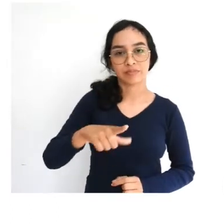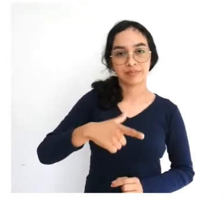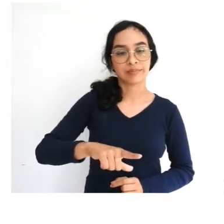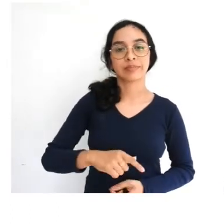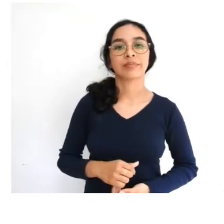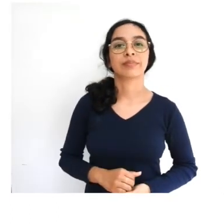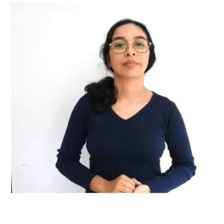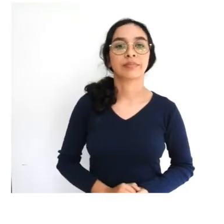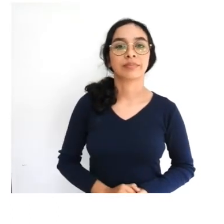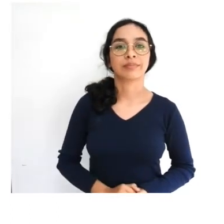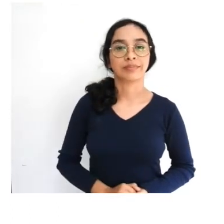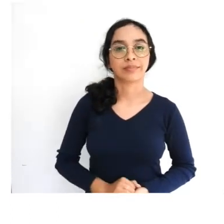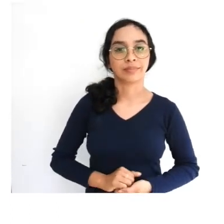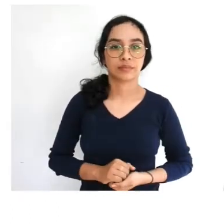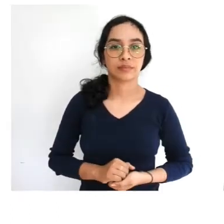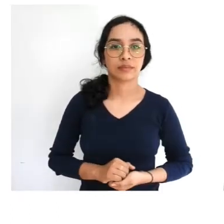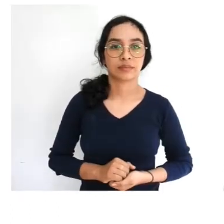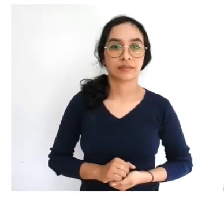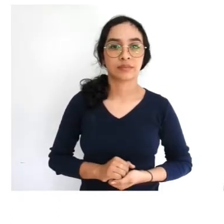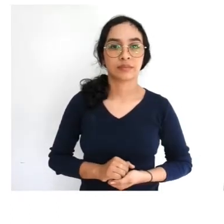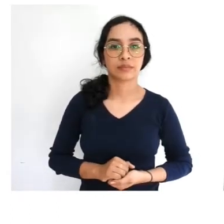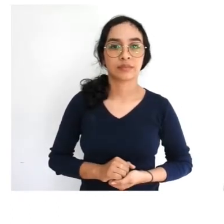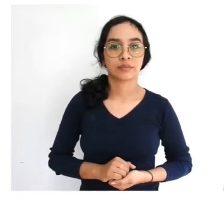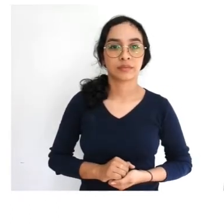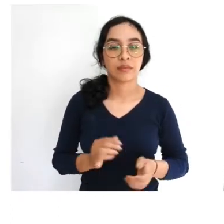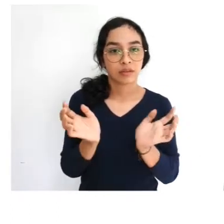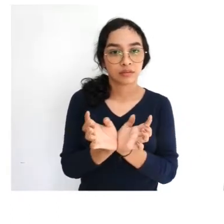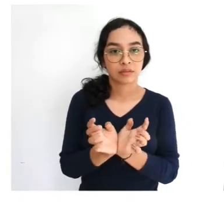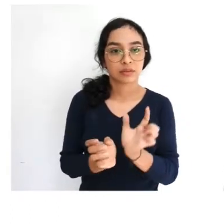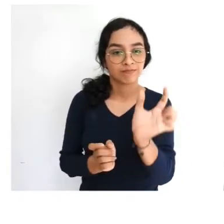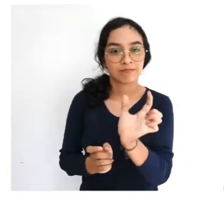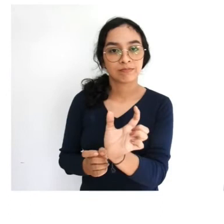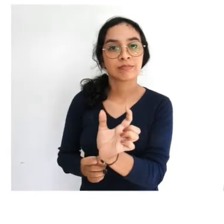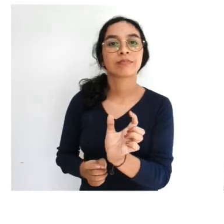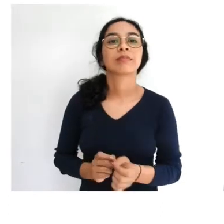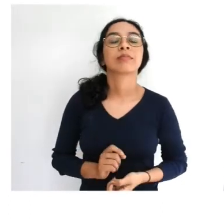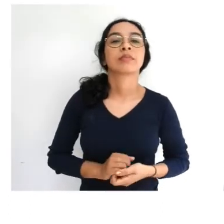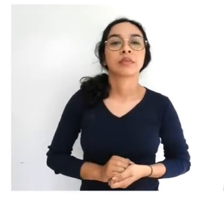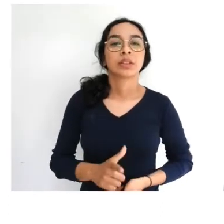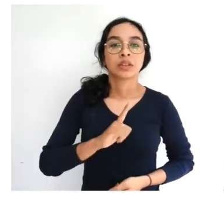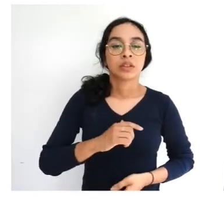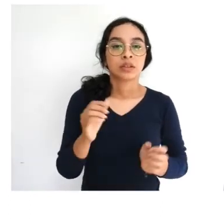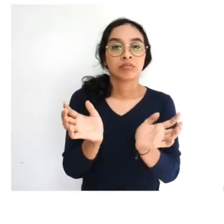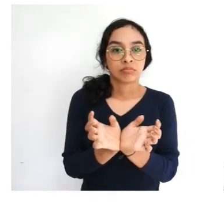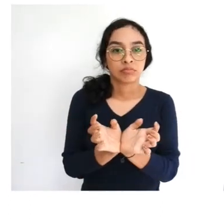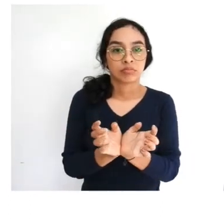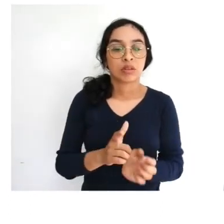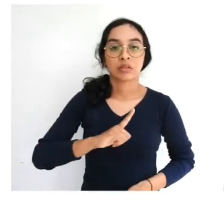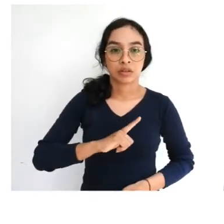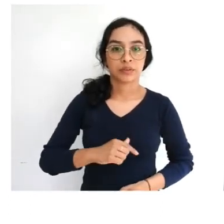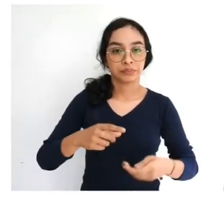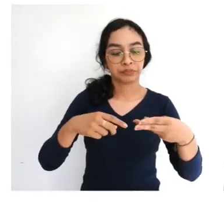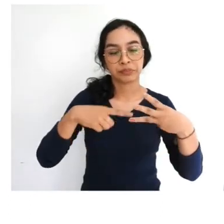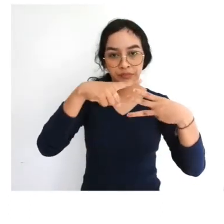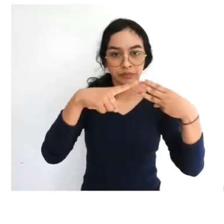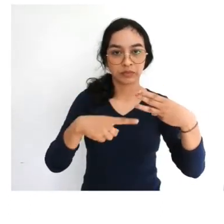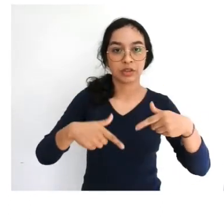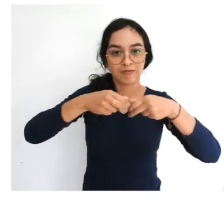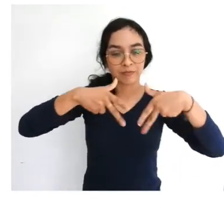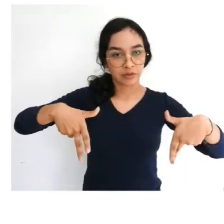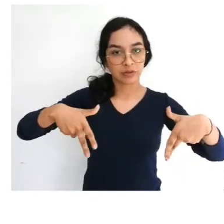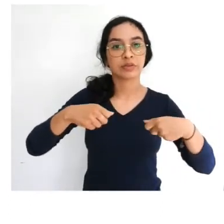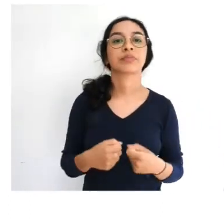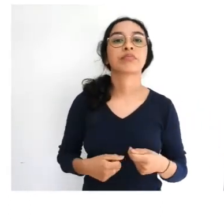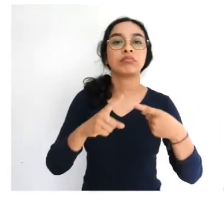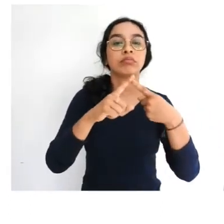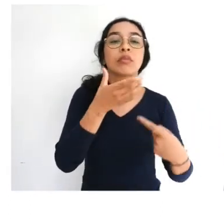latim. A classe de palavra que tem casos possui 3 gêneros,